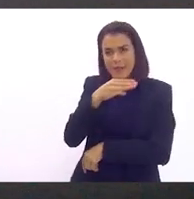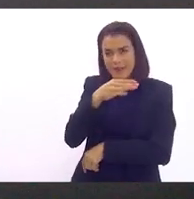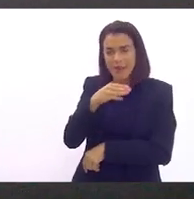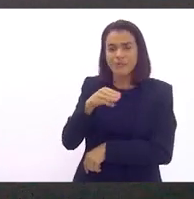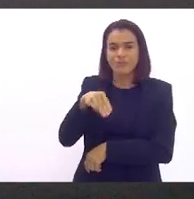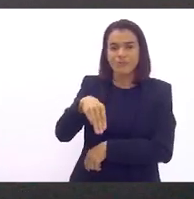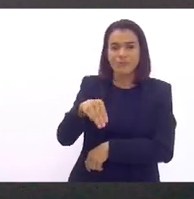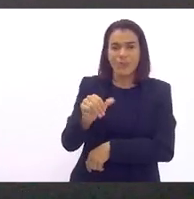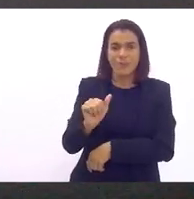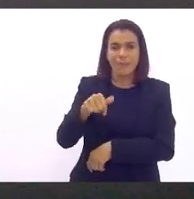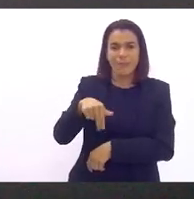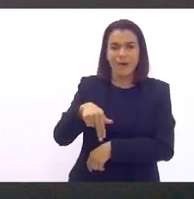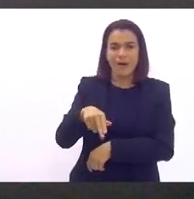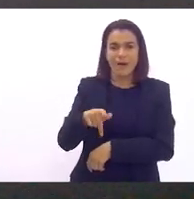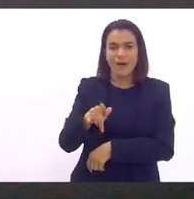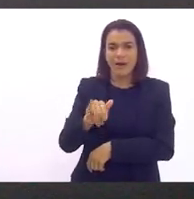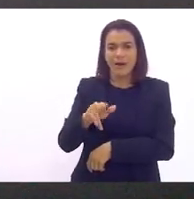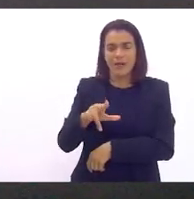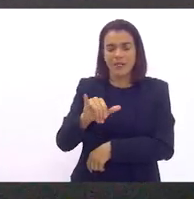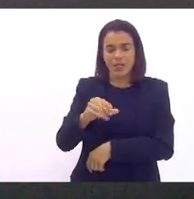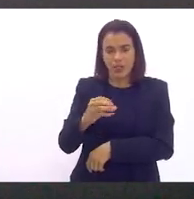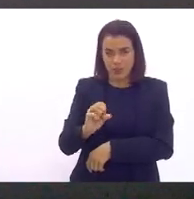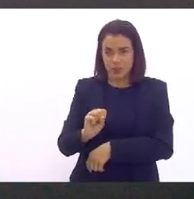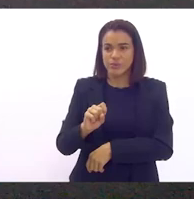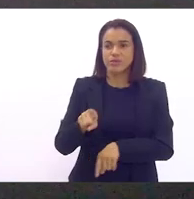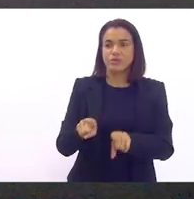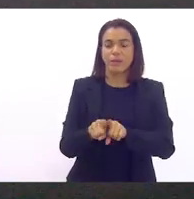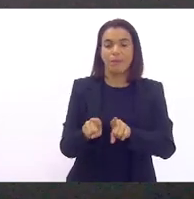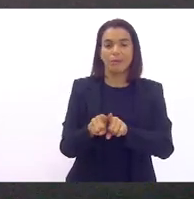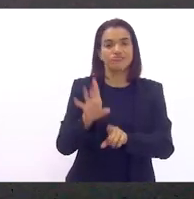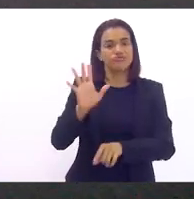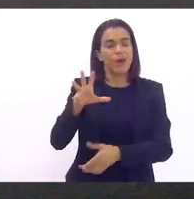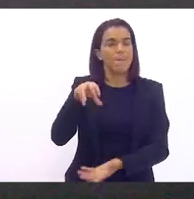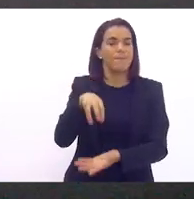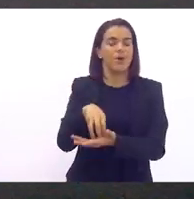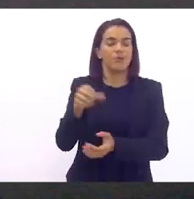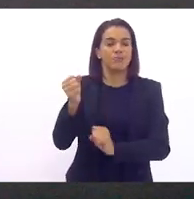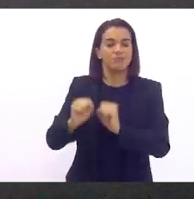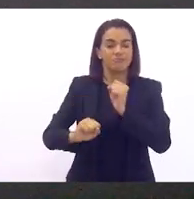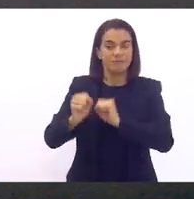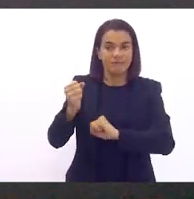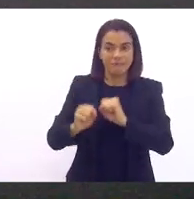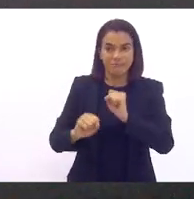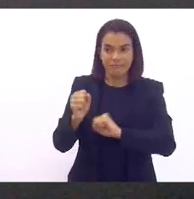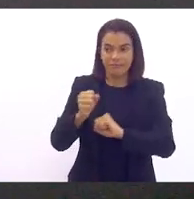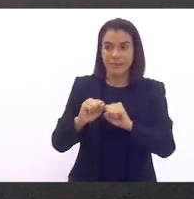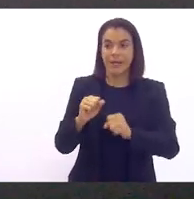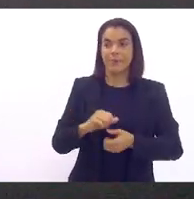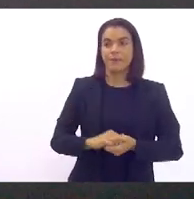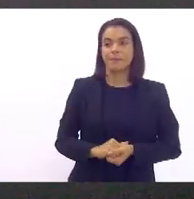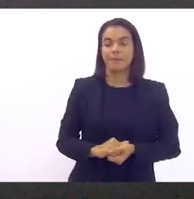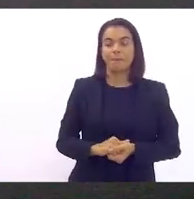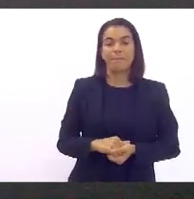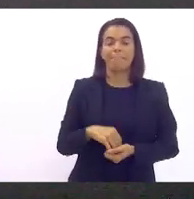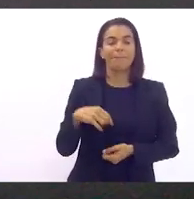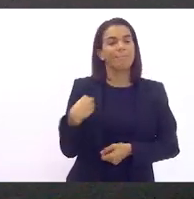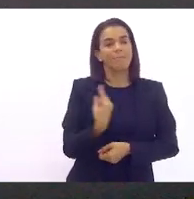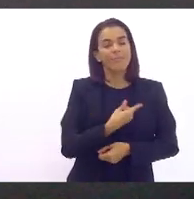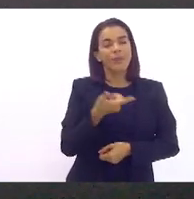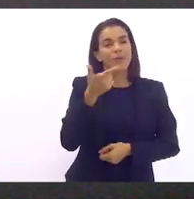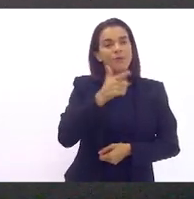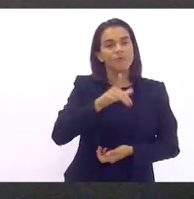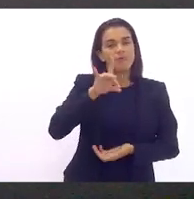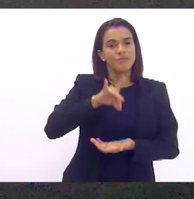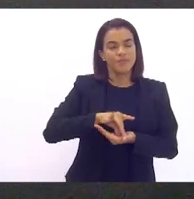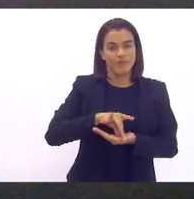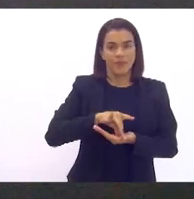excelente instalada de pesquisa e de produção né Eh a gente de fato ter